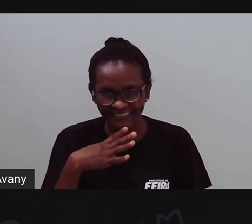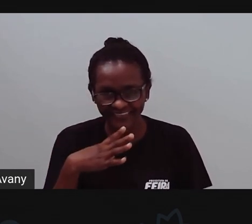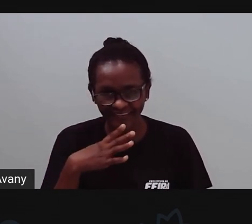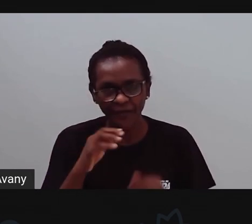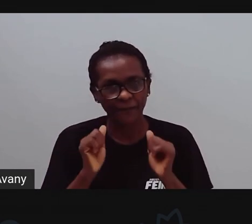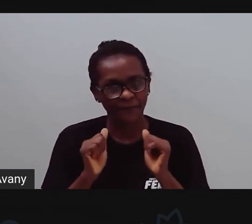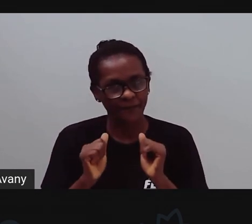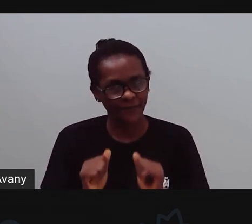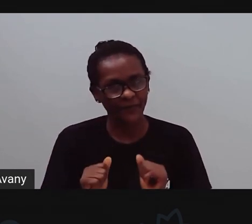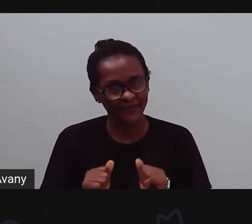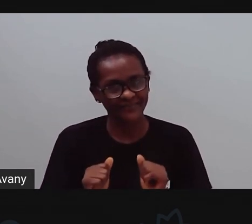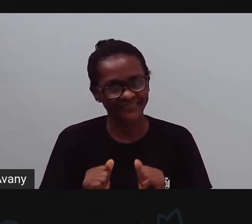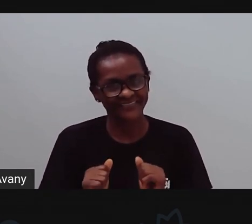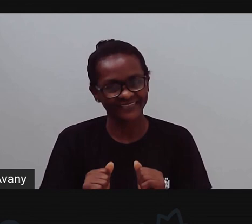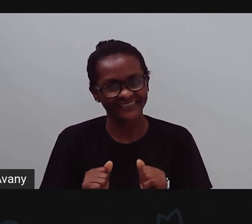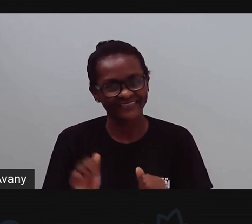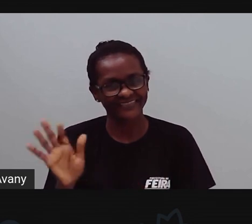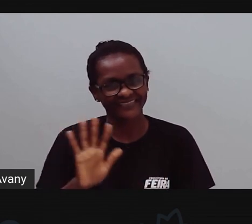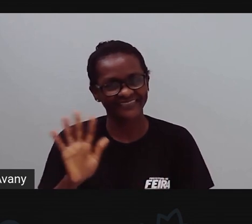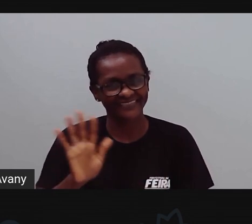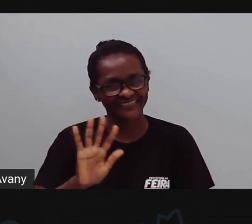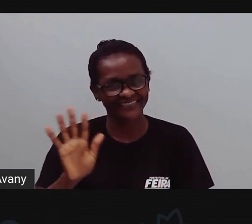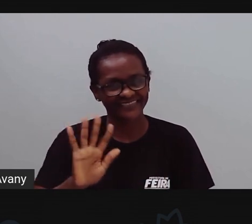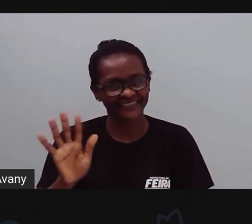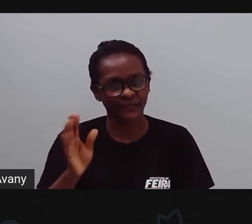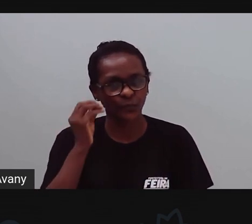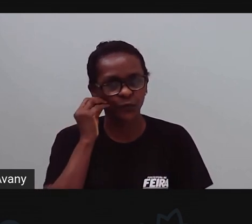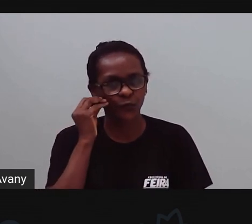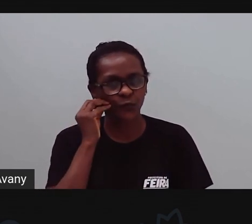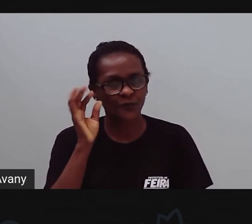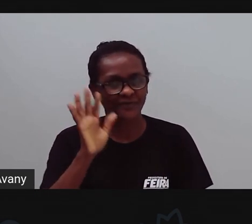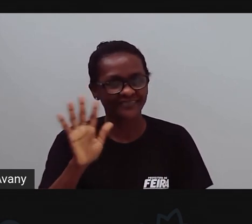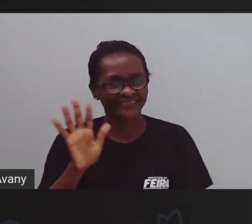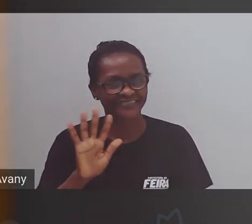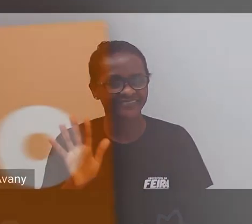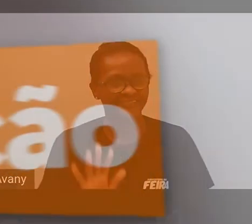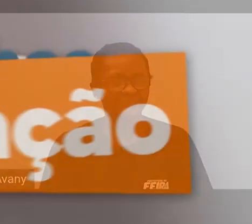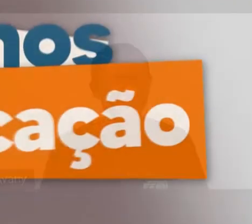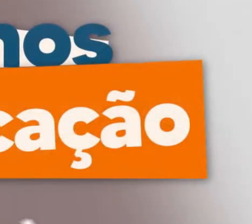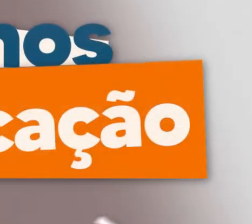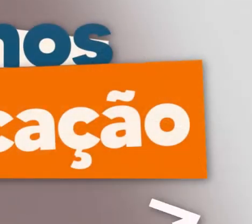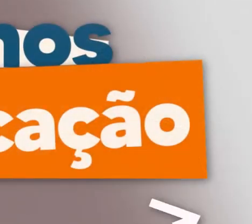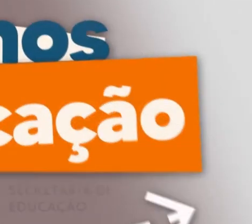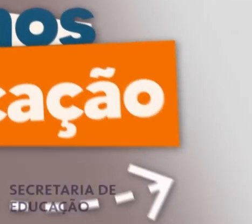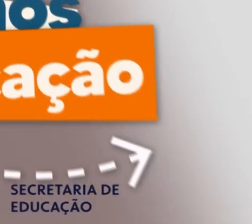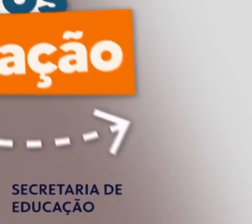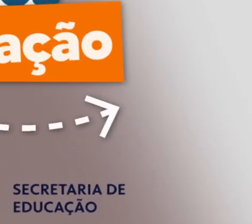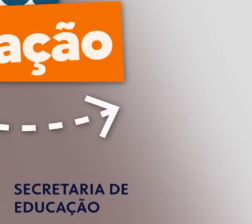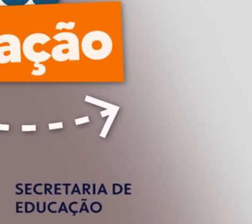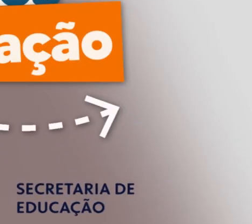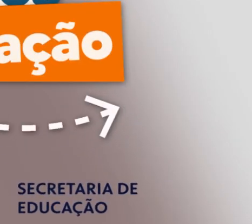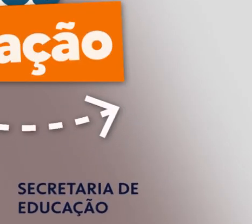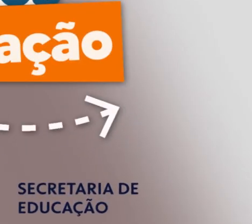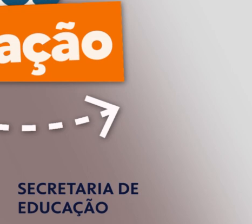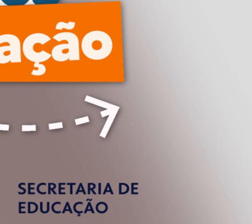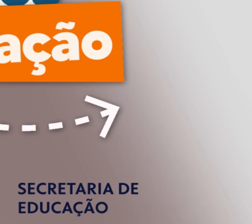lugares. Tá bom? Nos vemos na próxima aula. Um beijão e até mais. Tchau, tchau. Tchau, tchau.